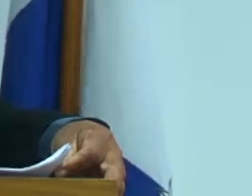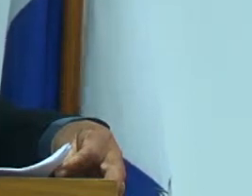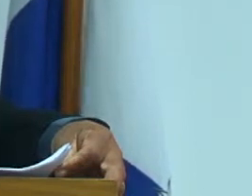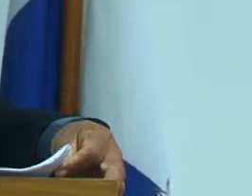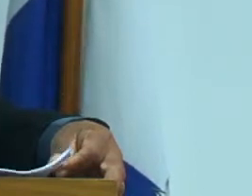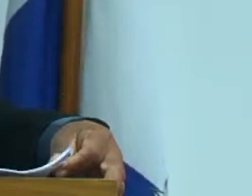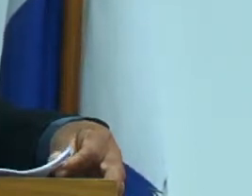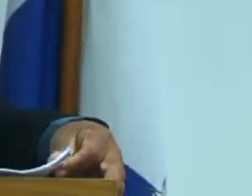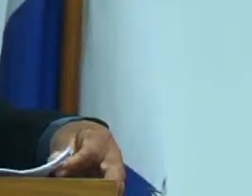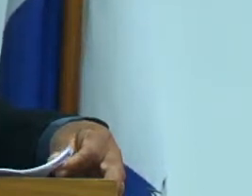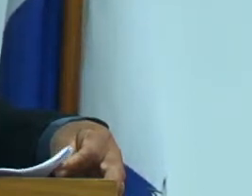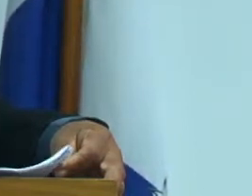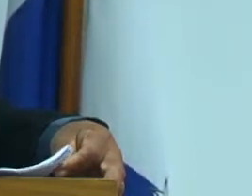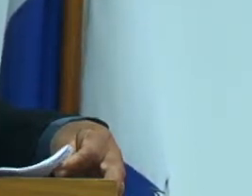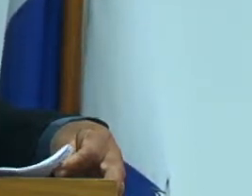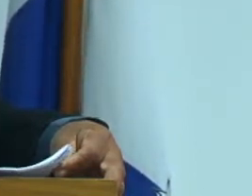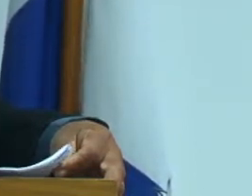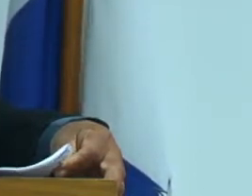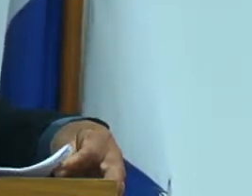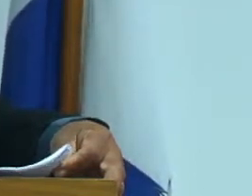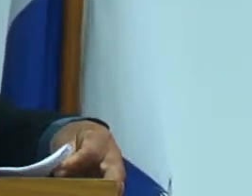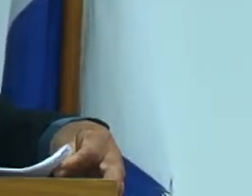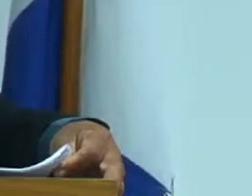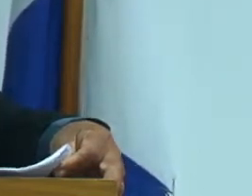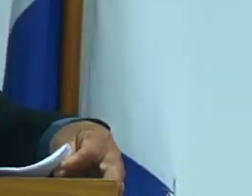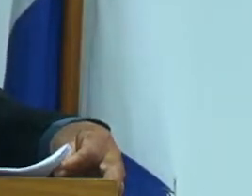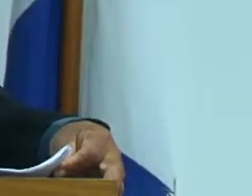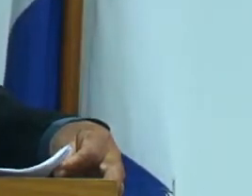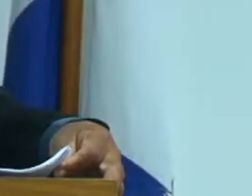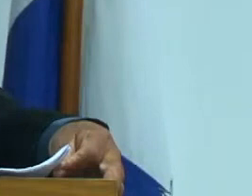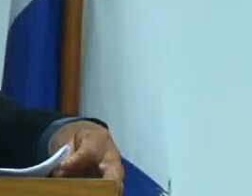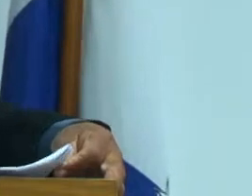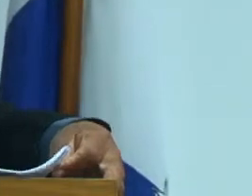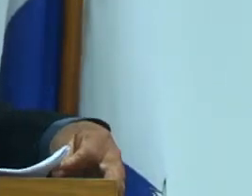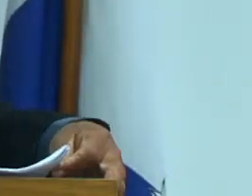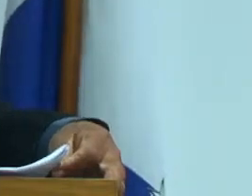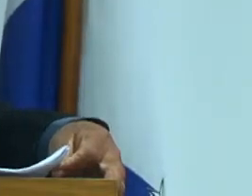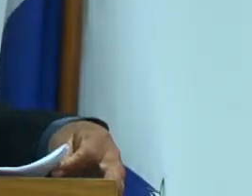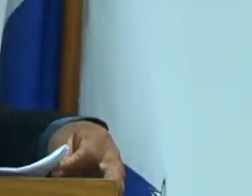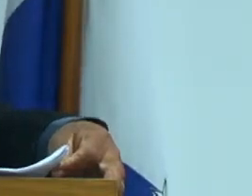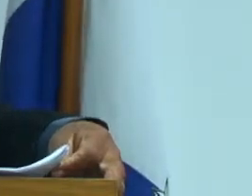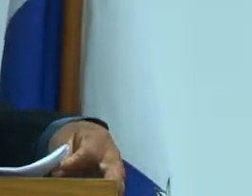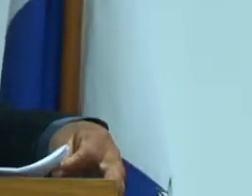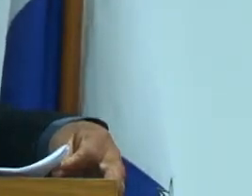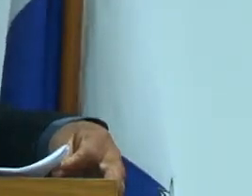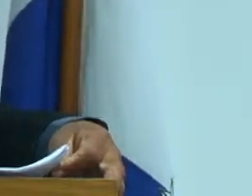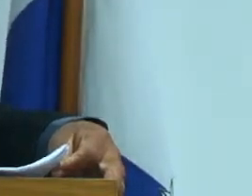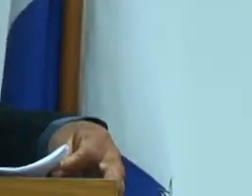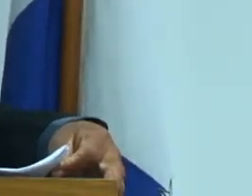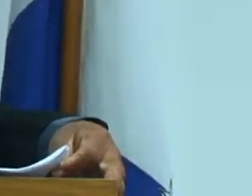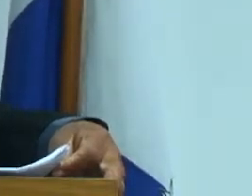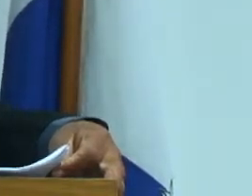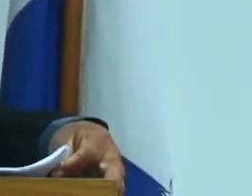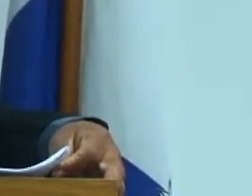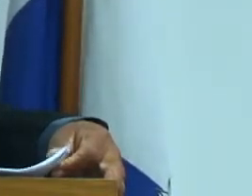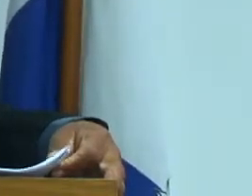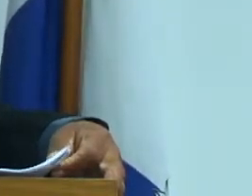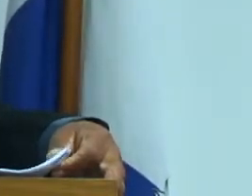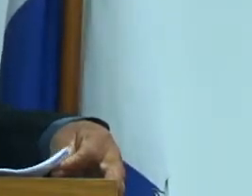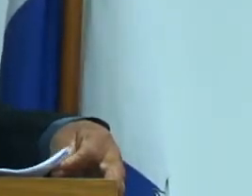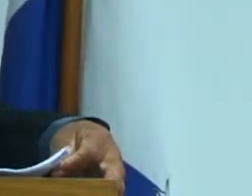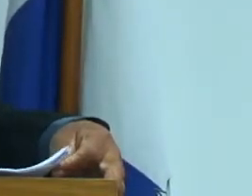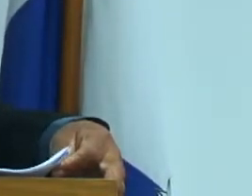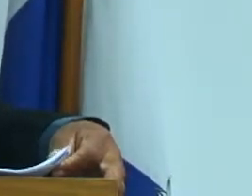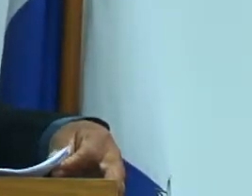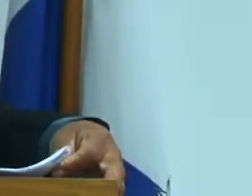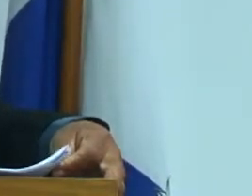verdade, a população não sabe disso. Então, onde está o letreiro escrito lá, carga e descarga, a pessoa sabe que não pode parar o